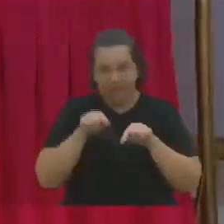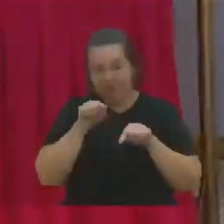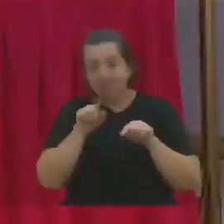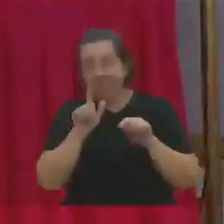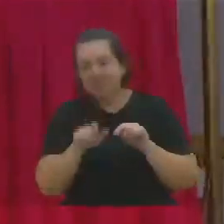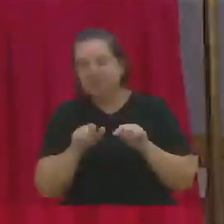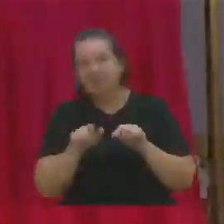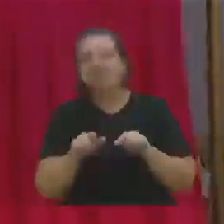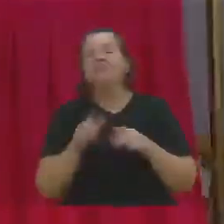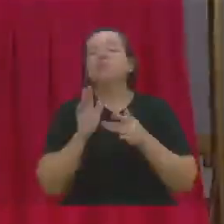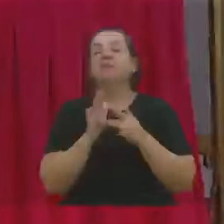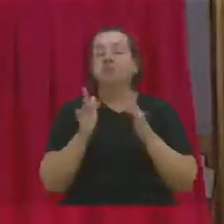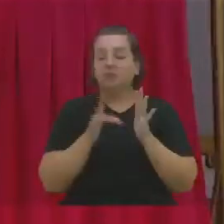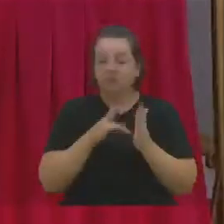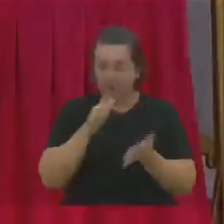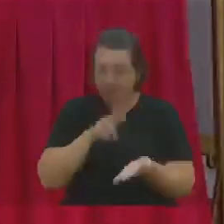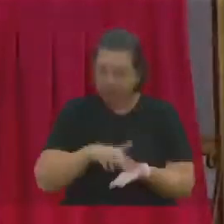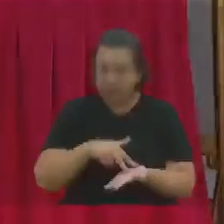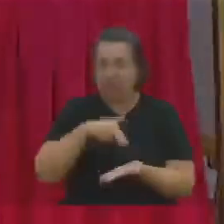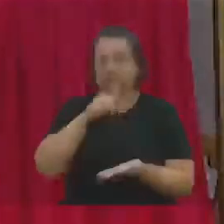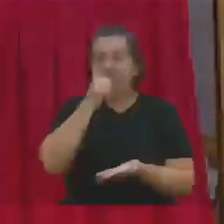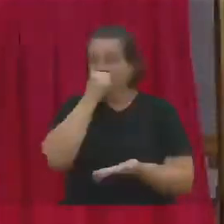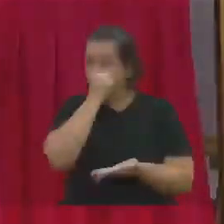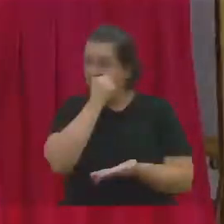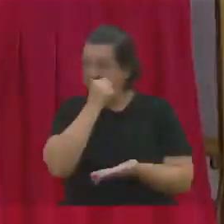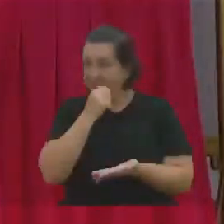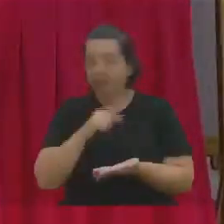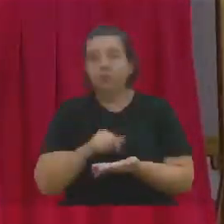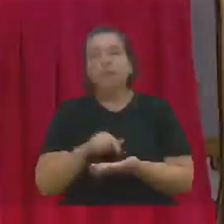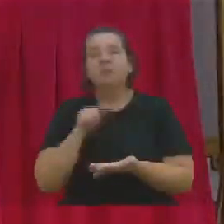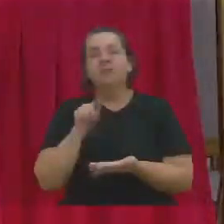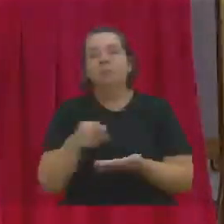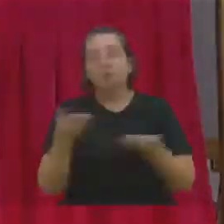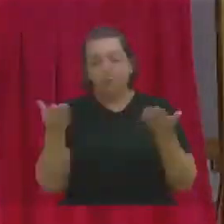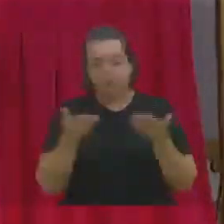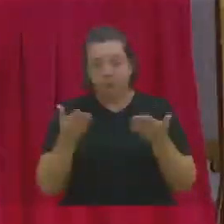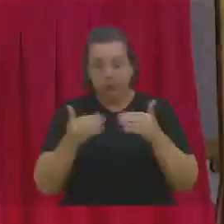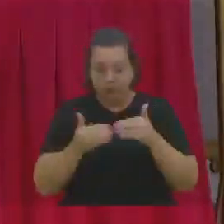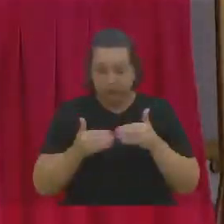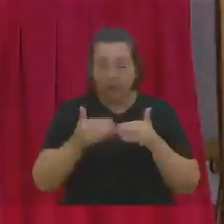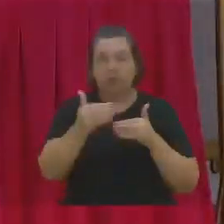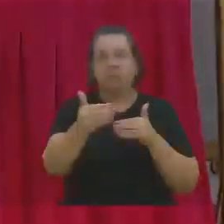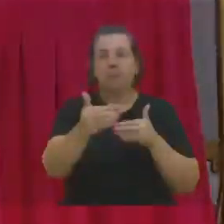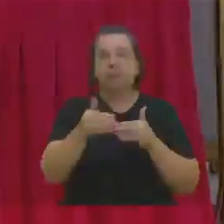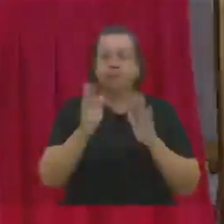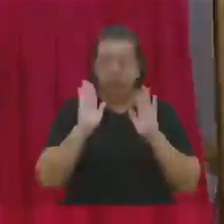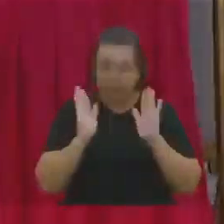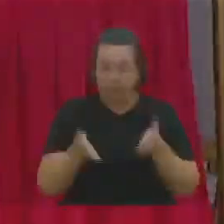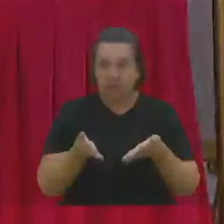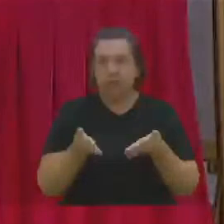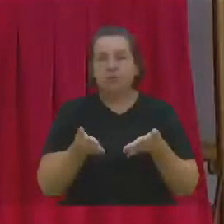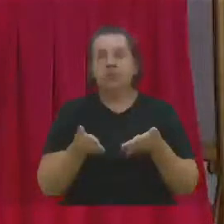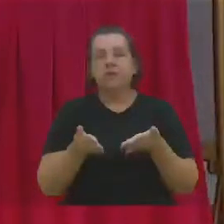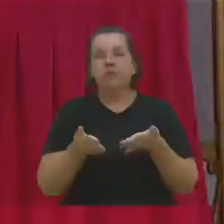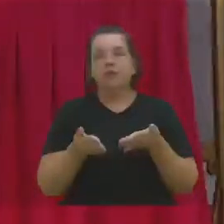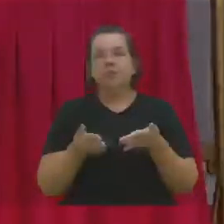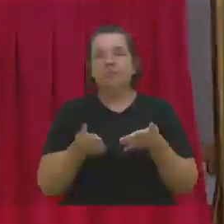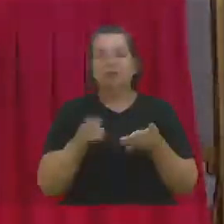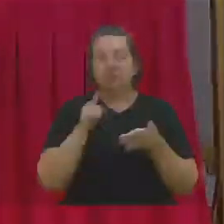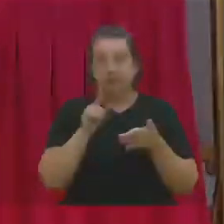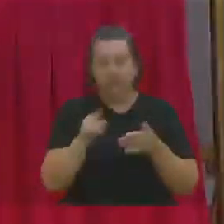o ressuscitado fosse de agora em diante, como já é,